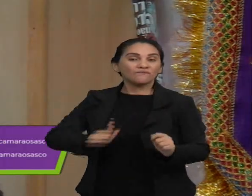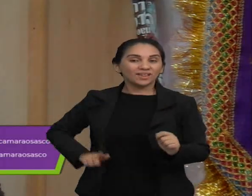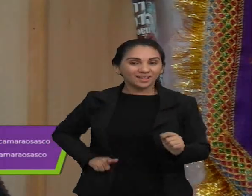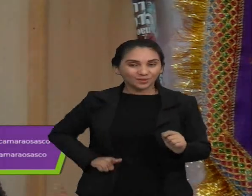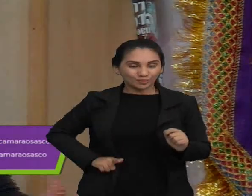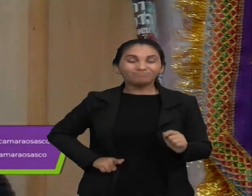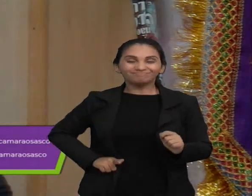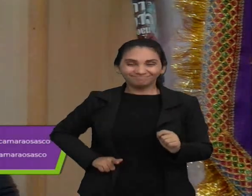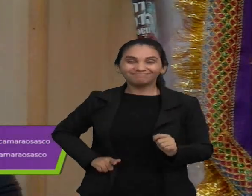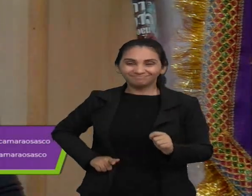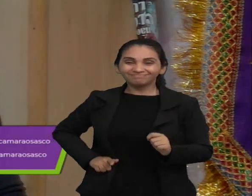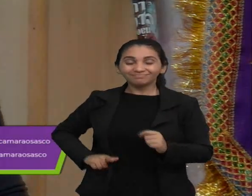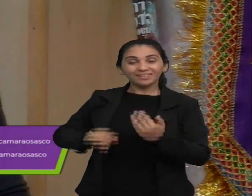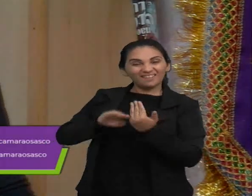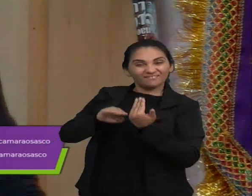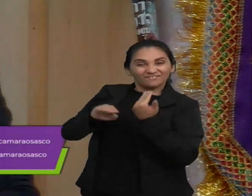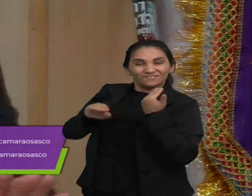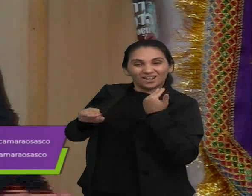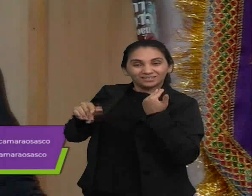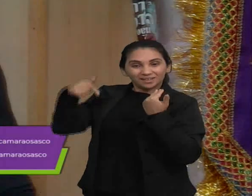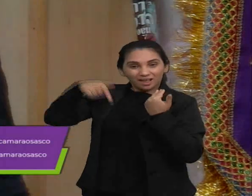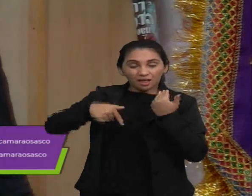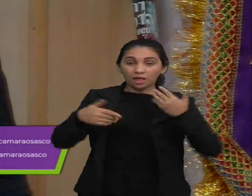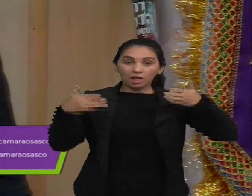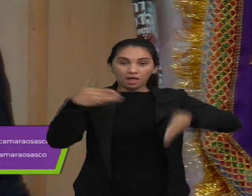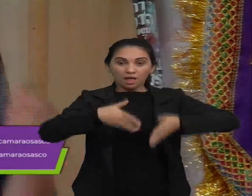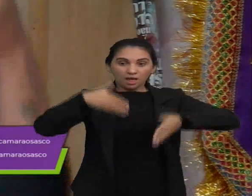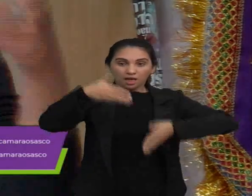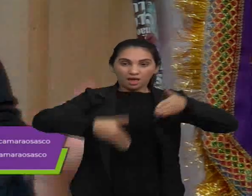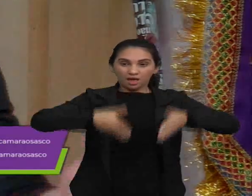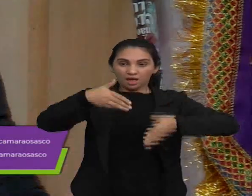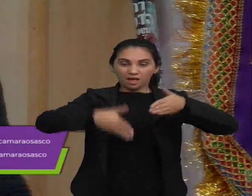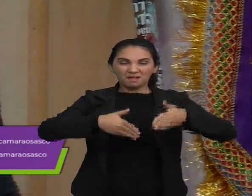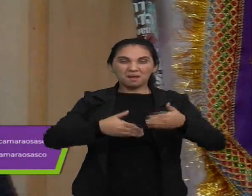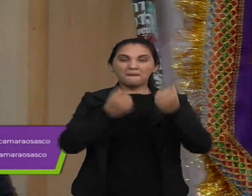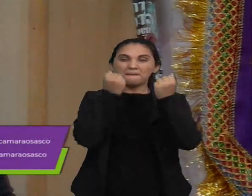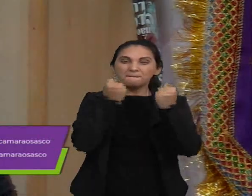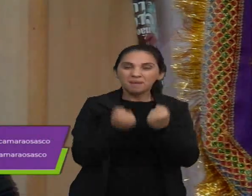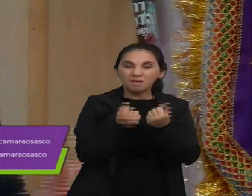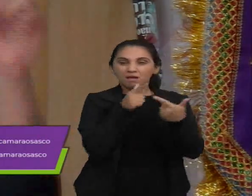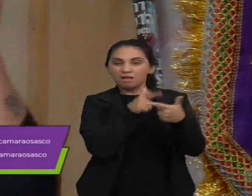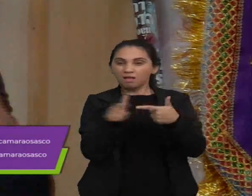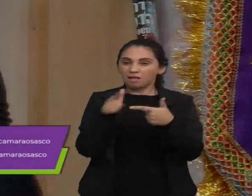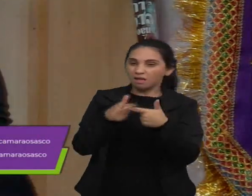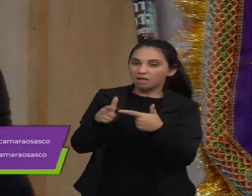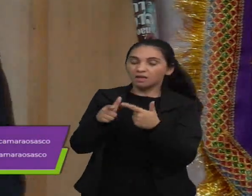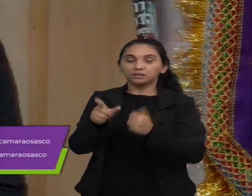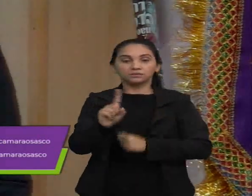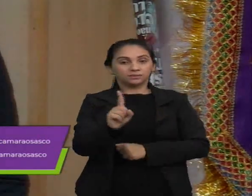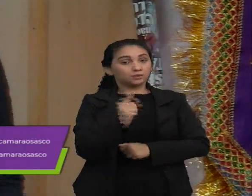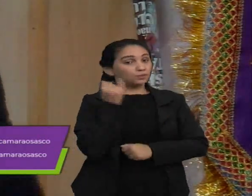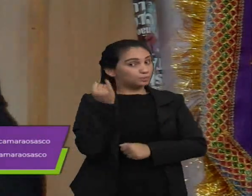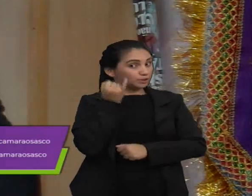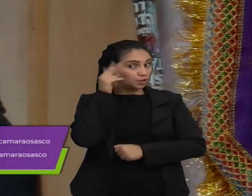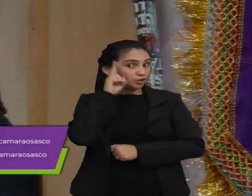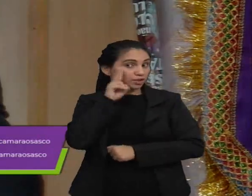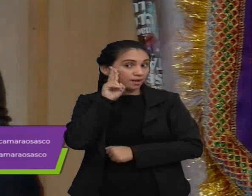vereadores de estarem aqui hoje e eu não quero colocar aqui um peso nessa situação mas é importante lembrar